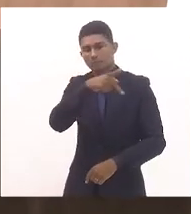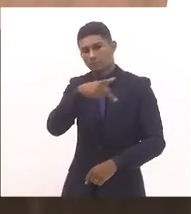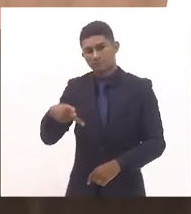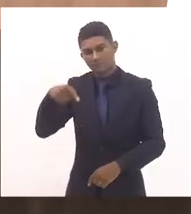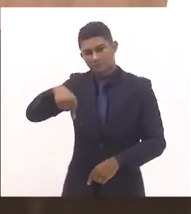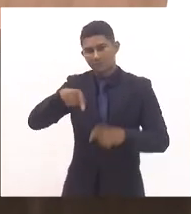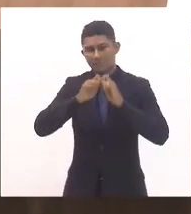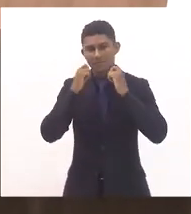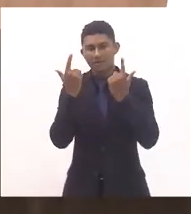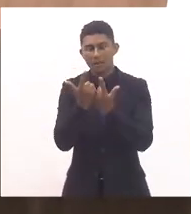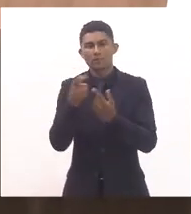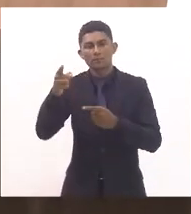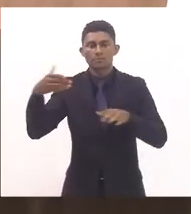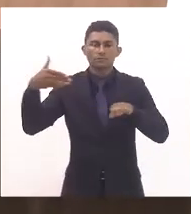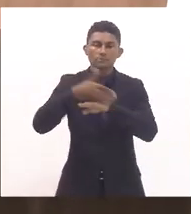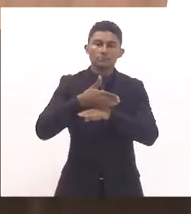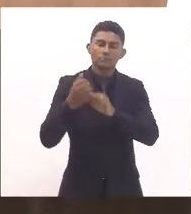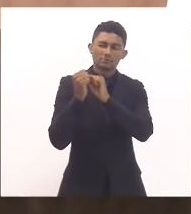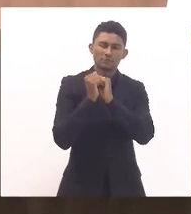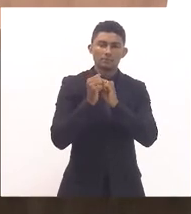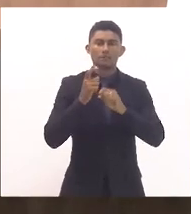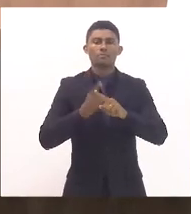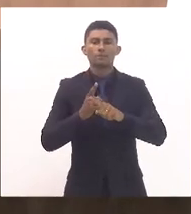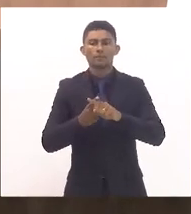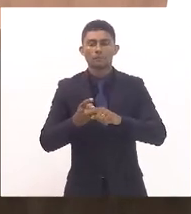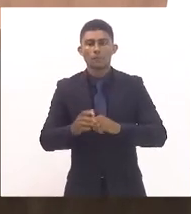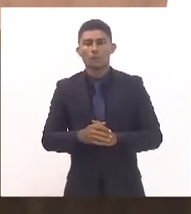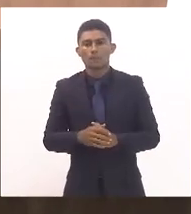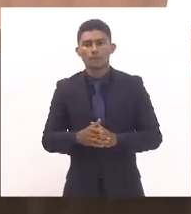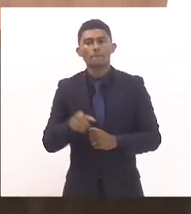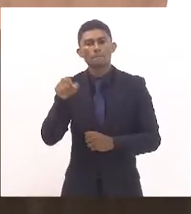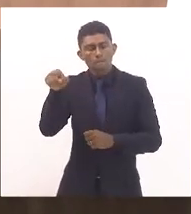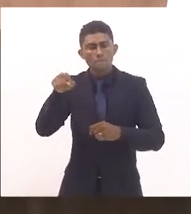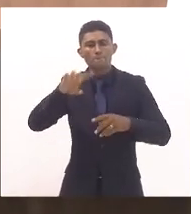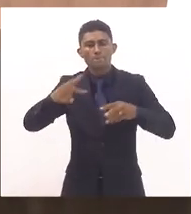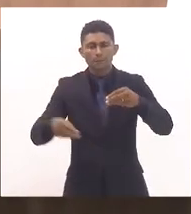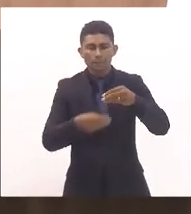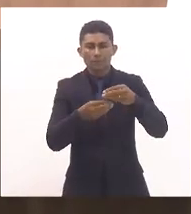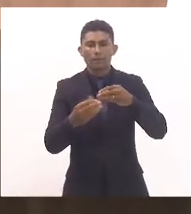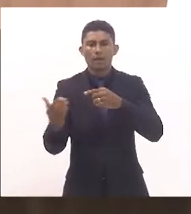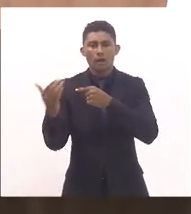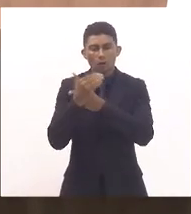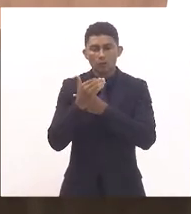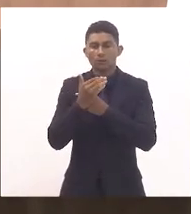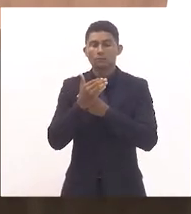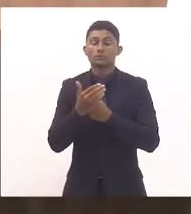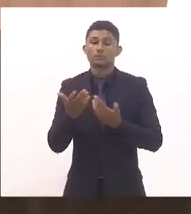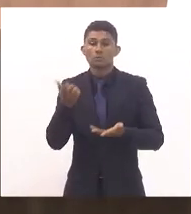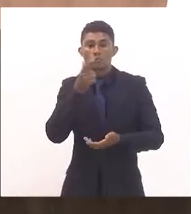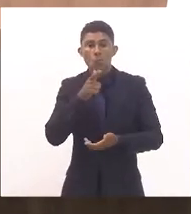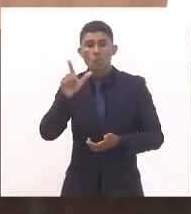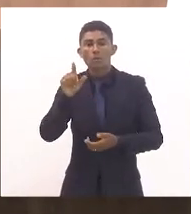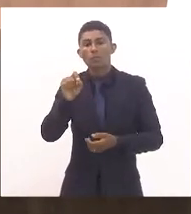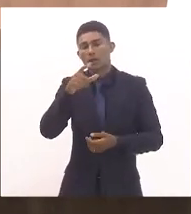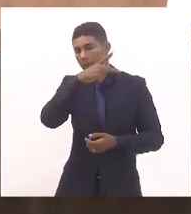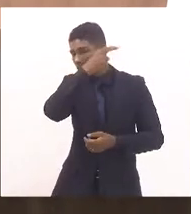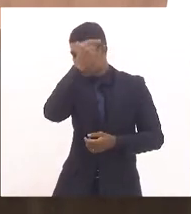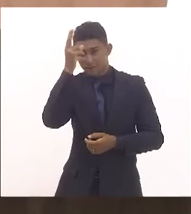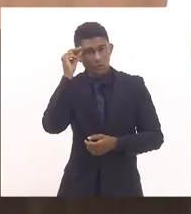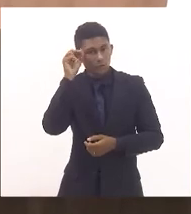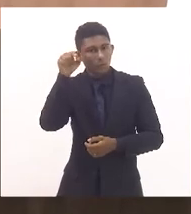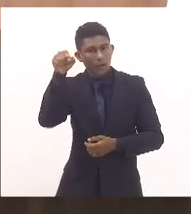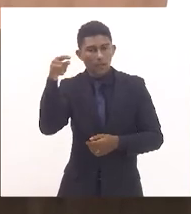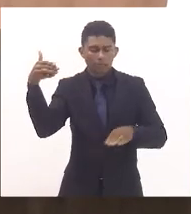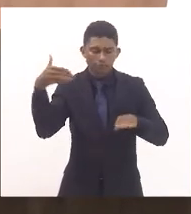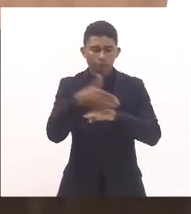casa, que, diante da sua contribuição, trouxe a prefeitura para o debate essencial